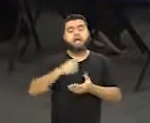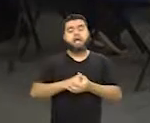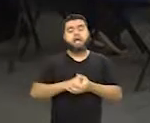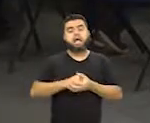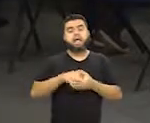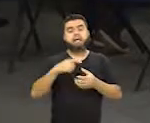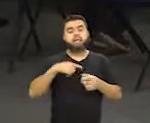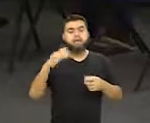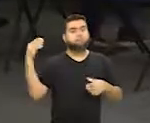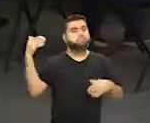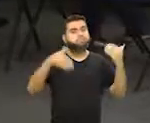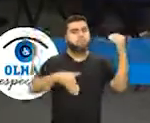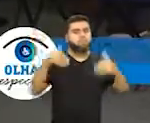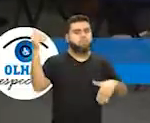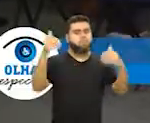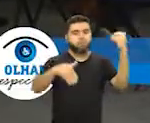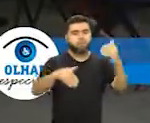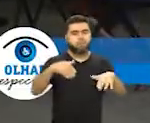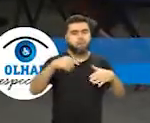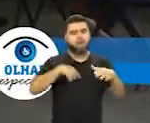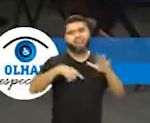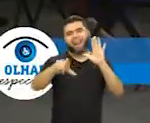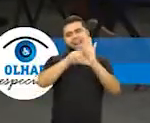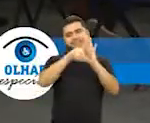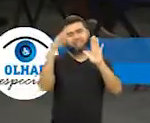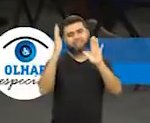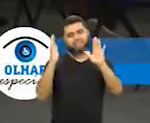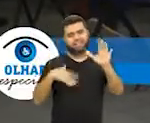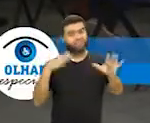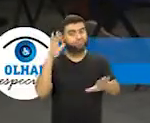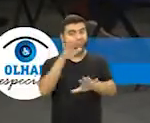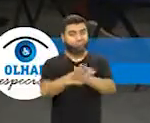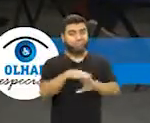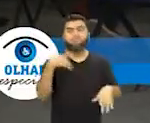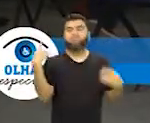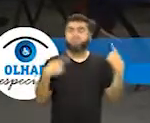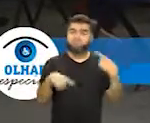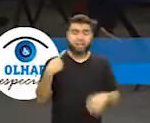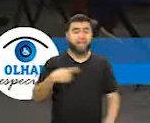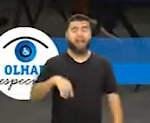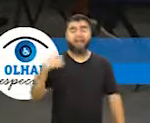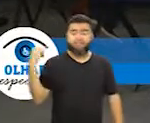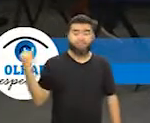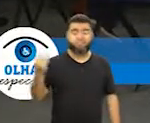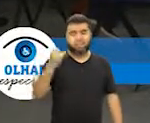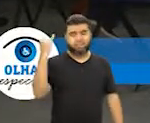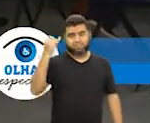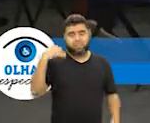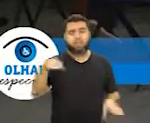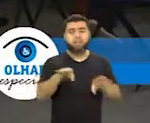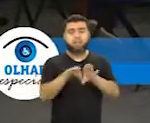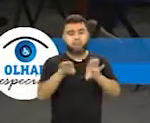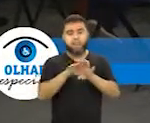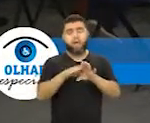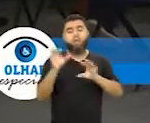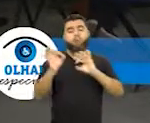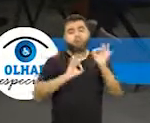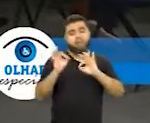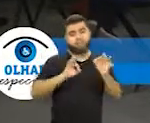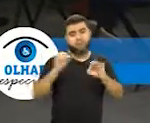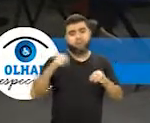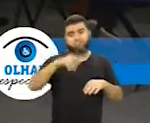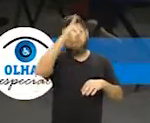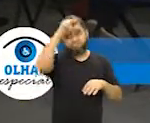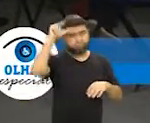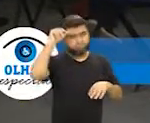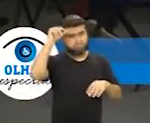da Secretaria, porque hoje é fundamental a discussão da Lei Brasileira de Inclusão e também da questão do Plano Viver Sem Limite, que